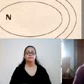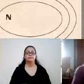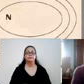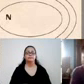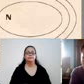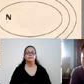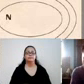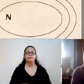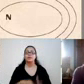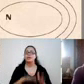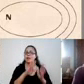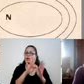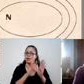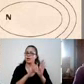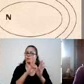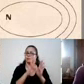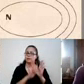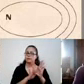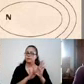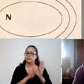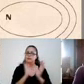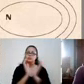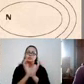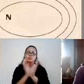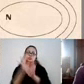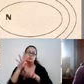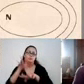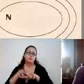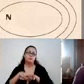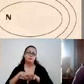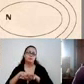é o que a gente chama mais de teoria dos conjuntos na matemática,